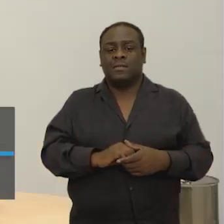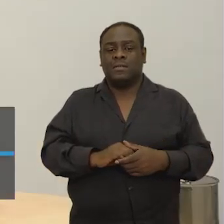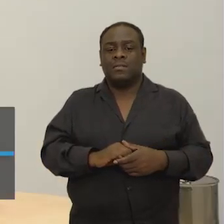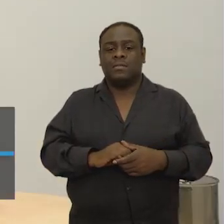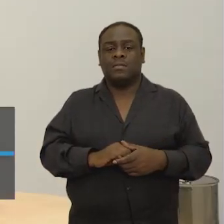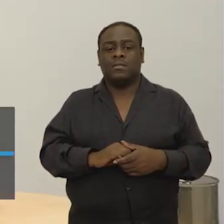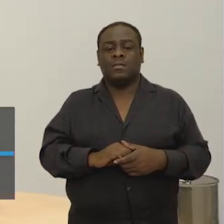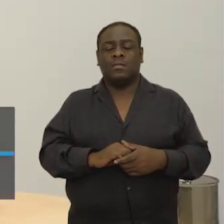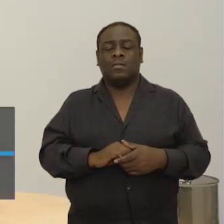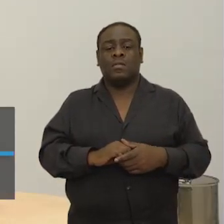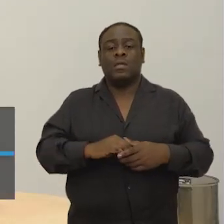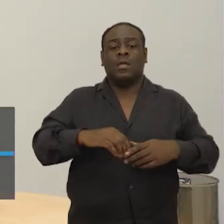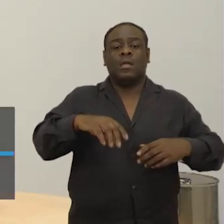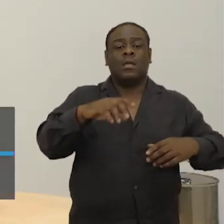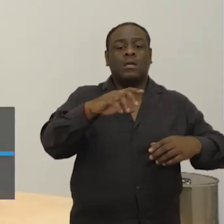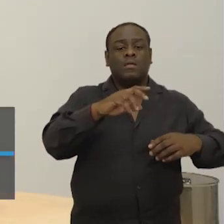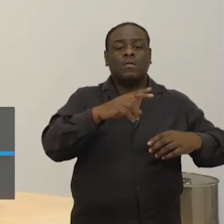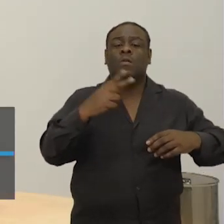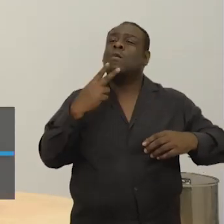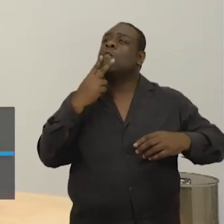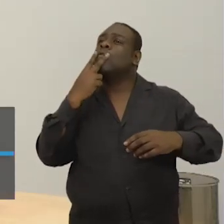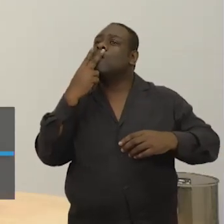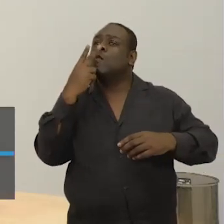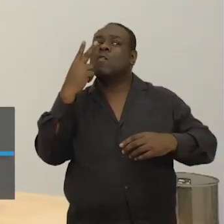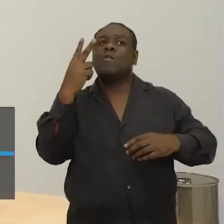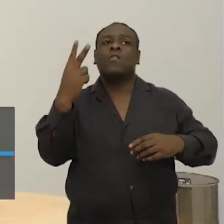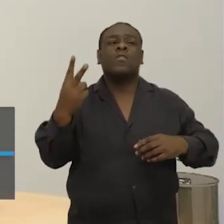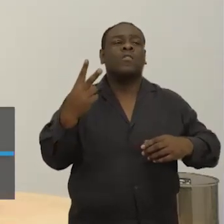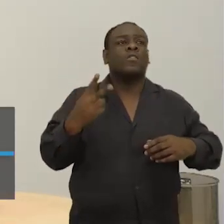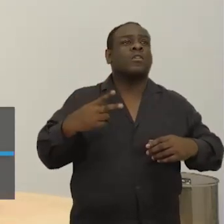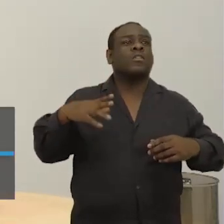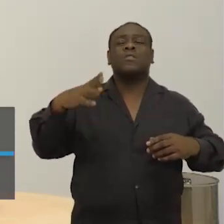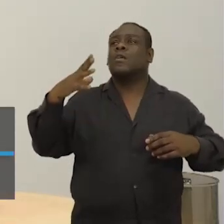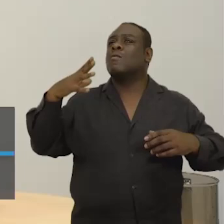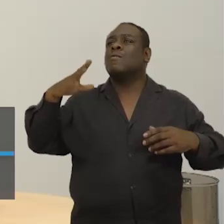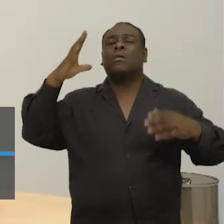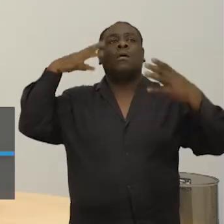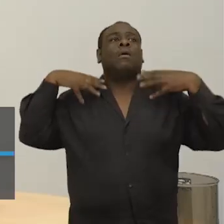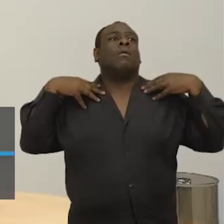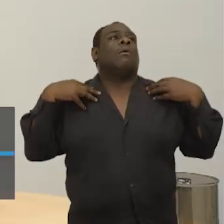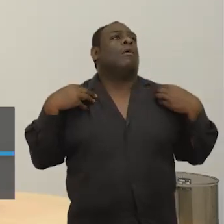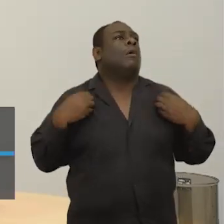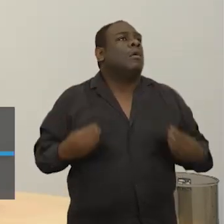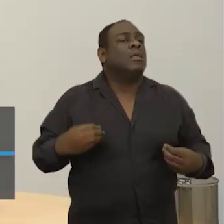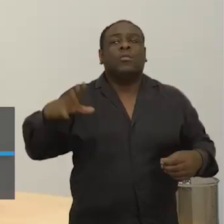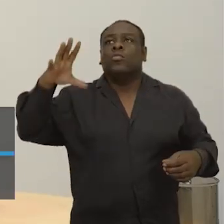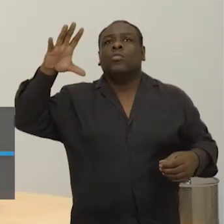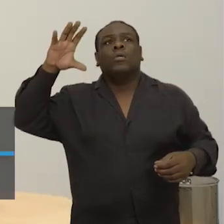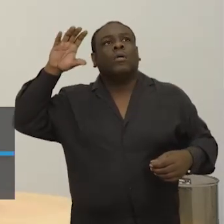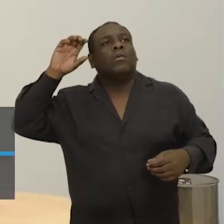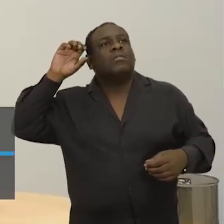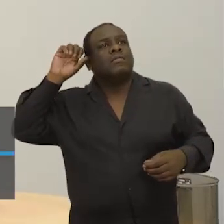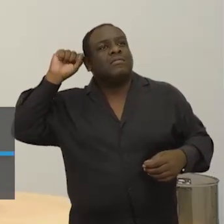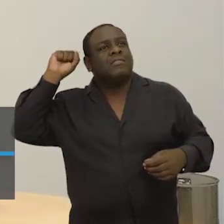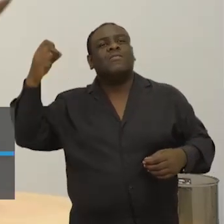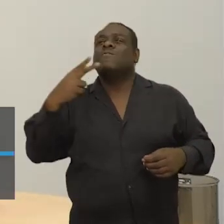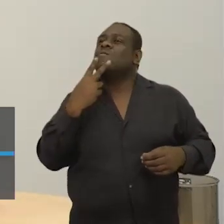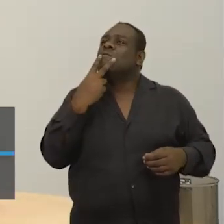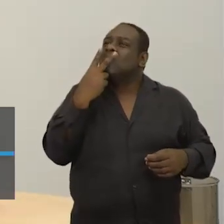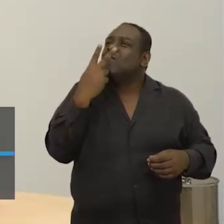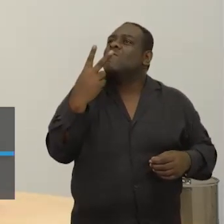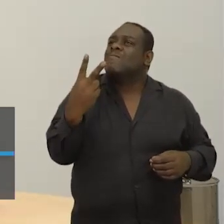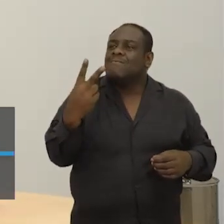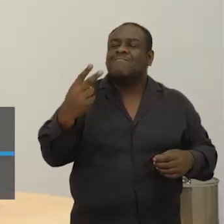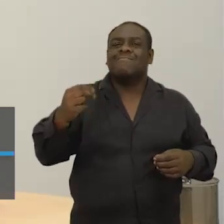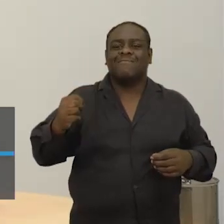a professora Márcia ainda coloca, voz que não cansamos de ouvir. Né? Realmente, tem pessoas que podem falar por muitas e muitas horas,